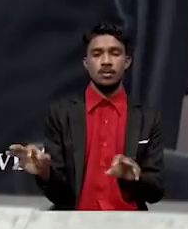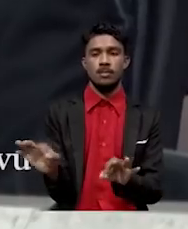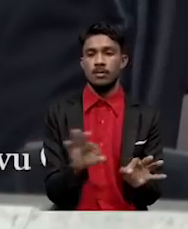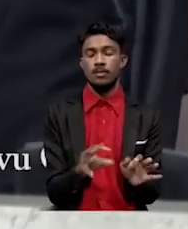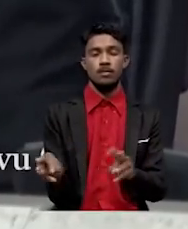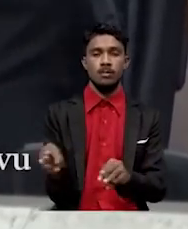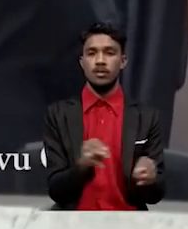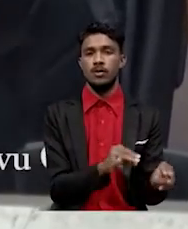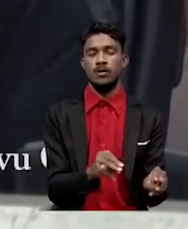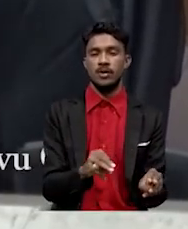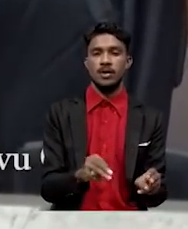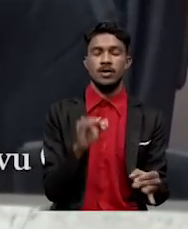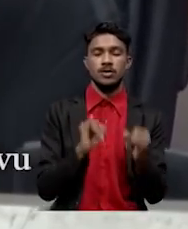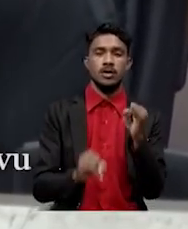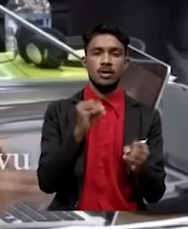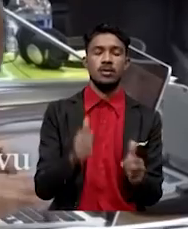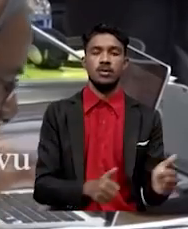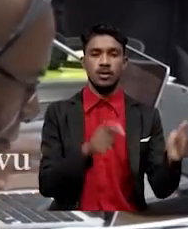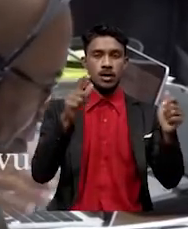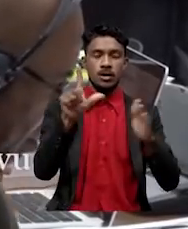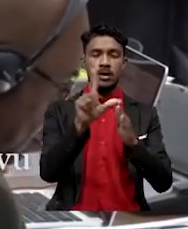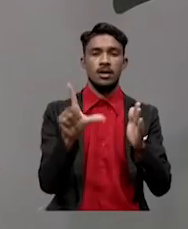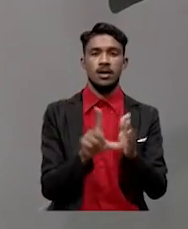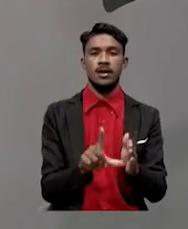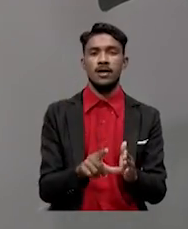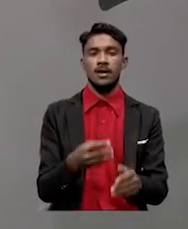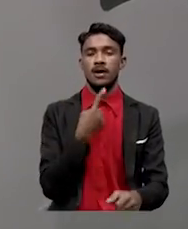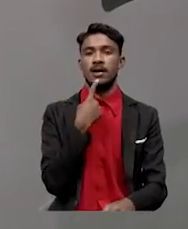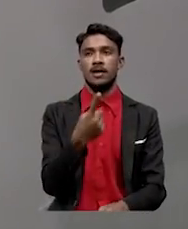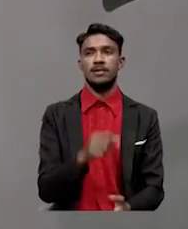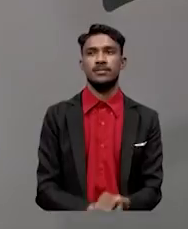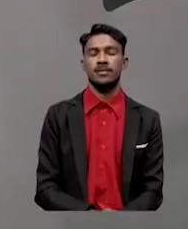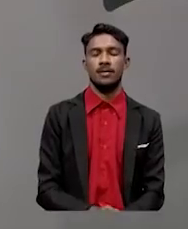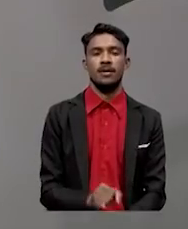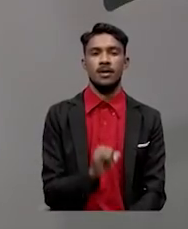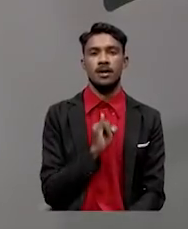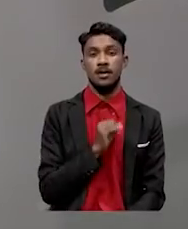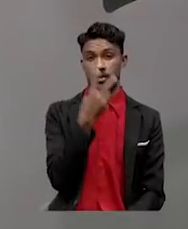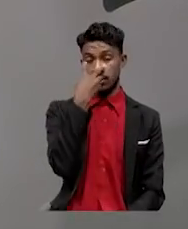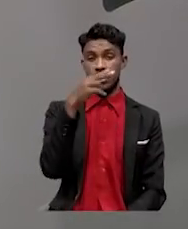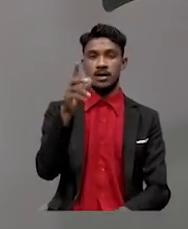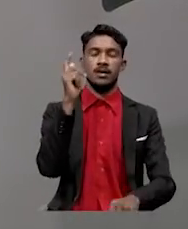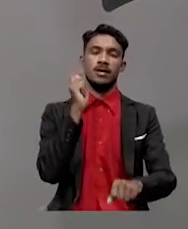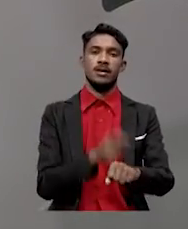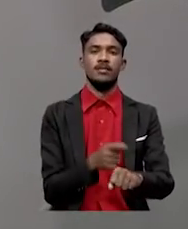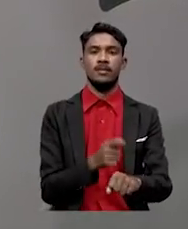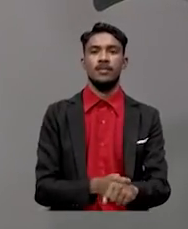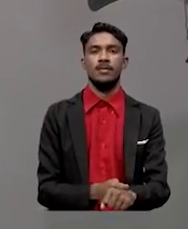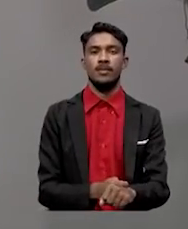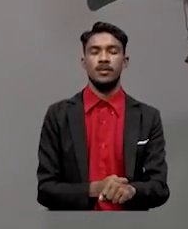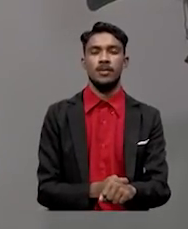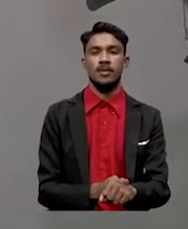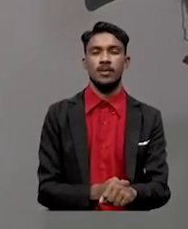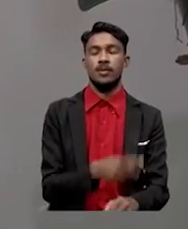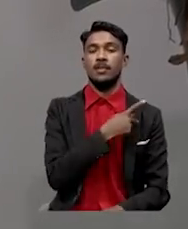fundamental jurídica tuir lei haruka. Eu haré situação parlamentar